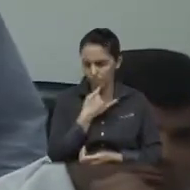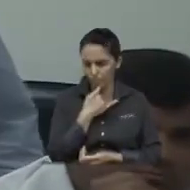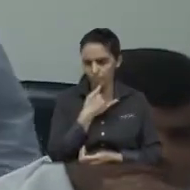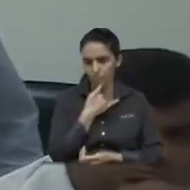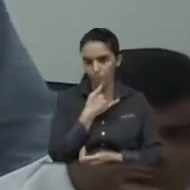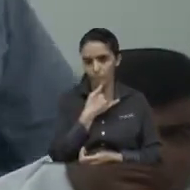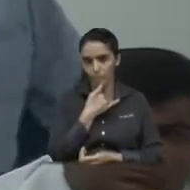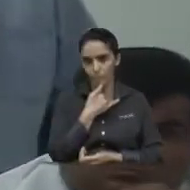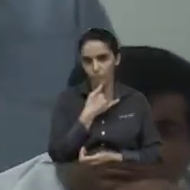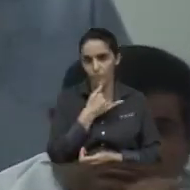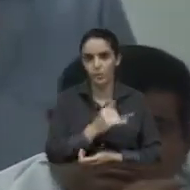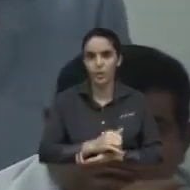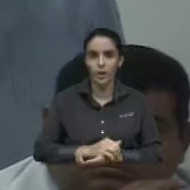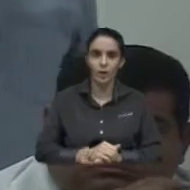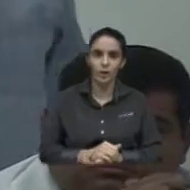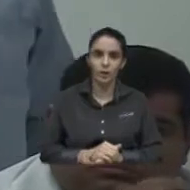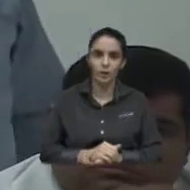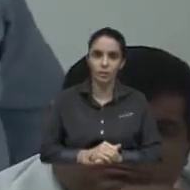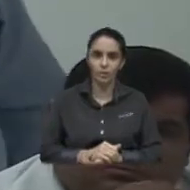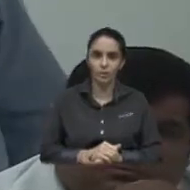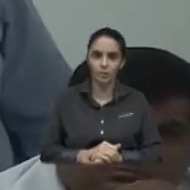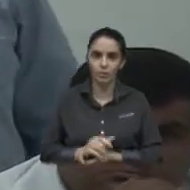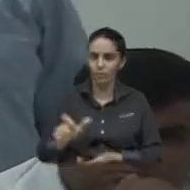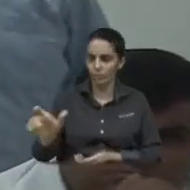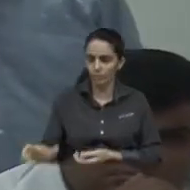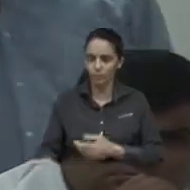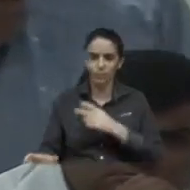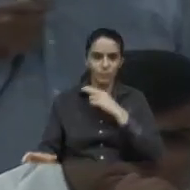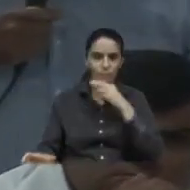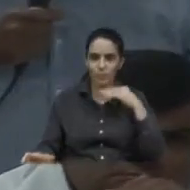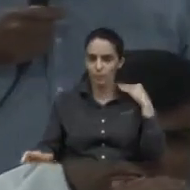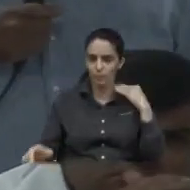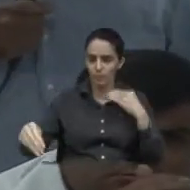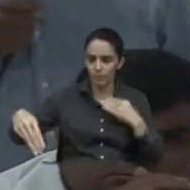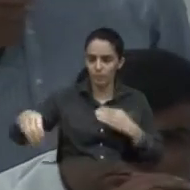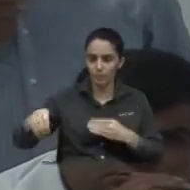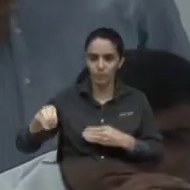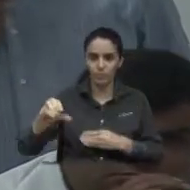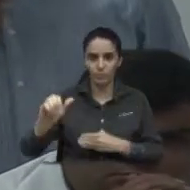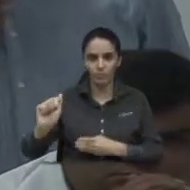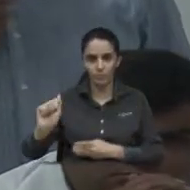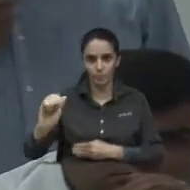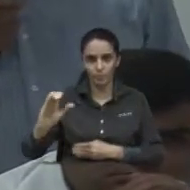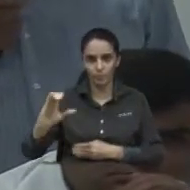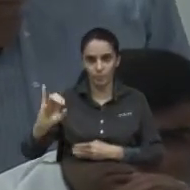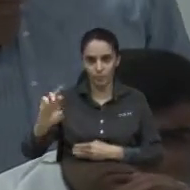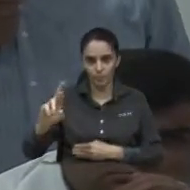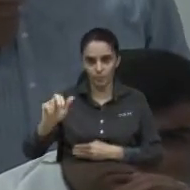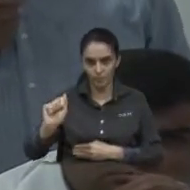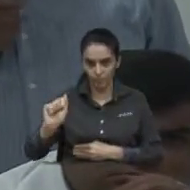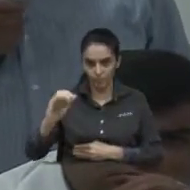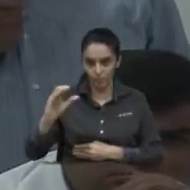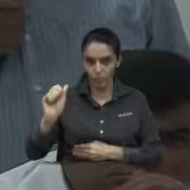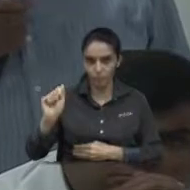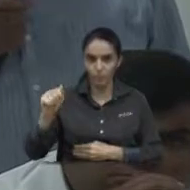a morte de Moacir Camargo Silveira. pessoa